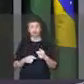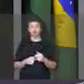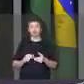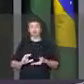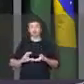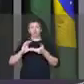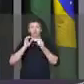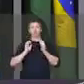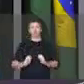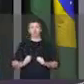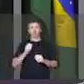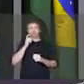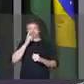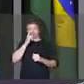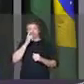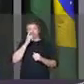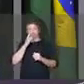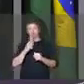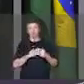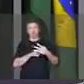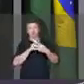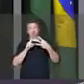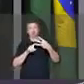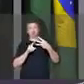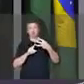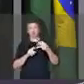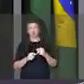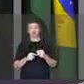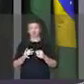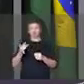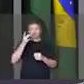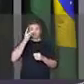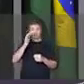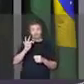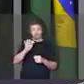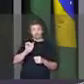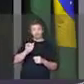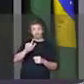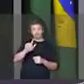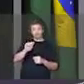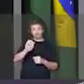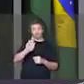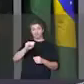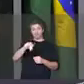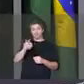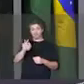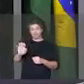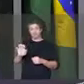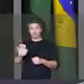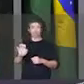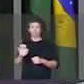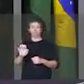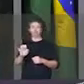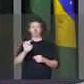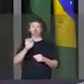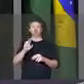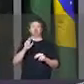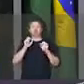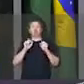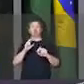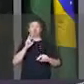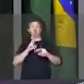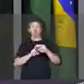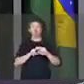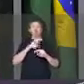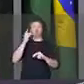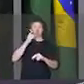Ética. Não, terceiro, não havia flagrante. Parlamentares só podem ser presos em flagrante